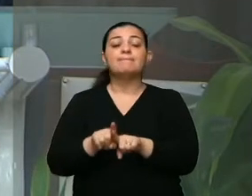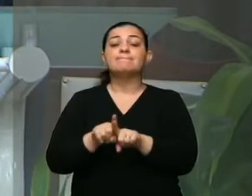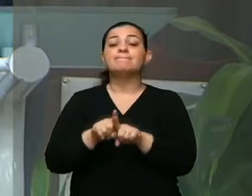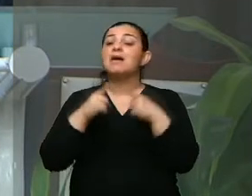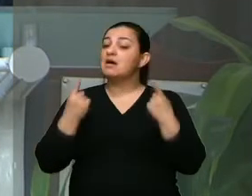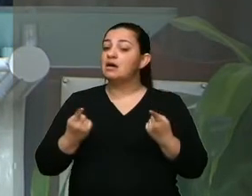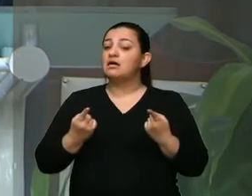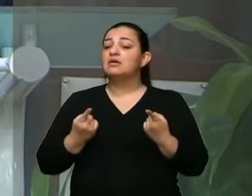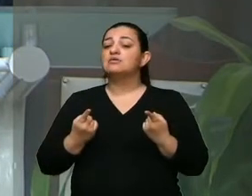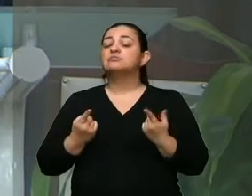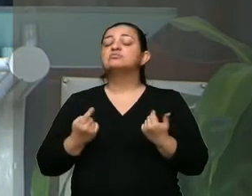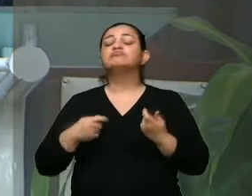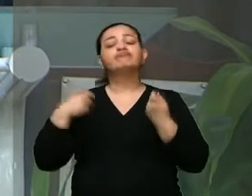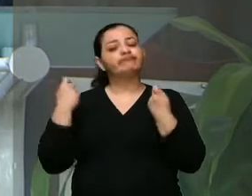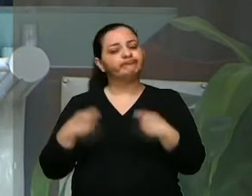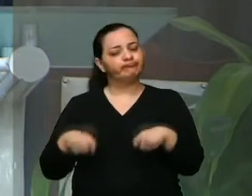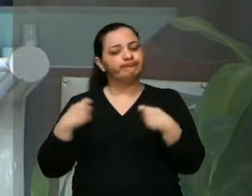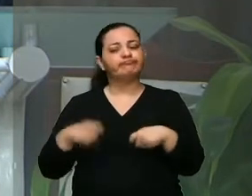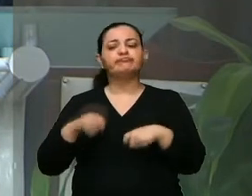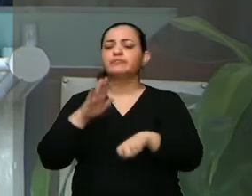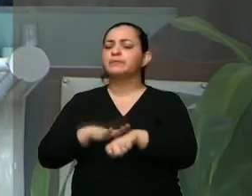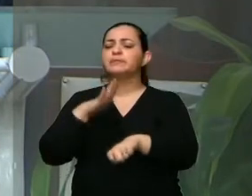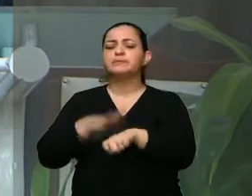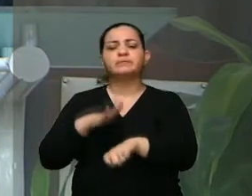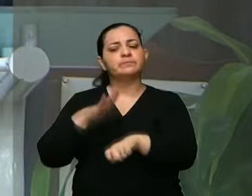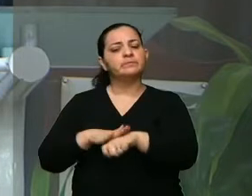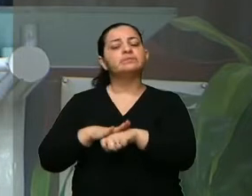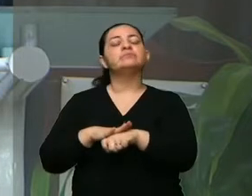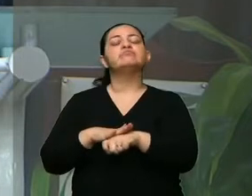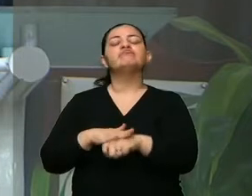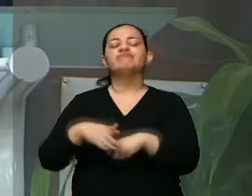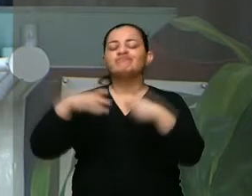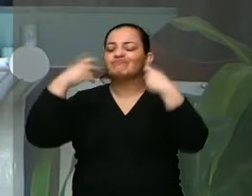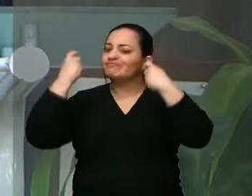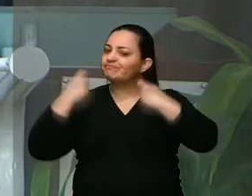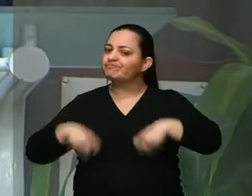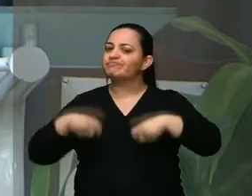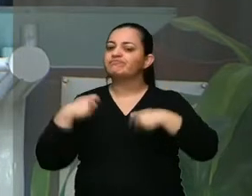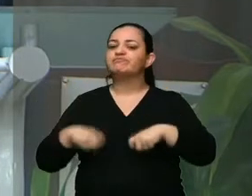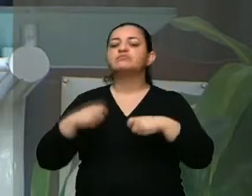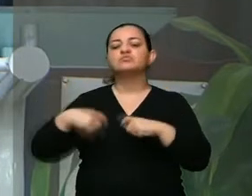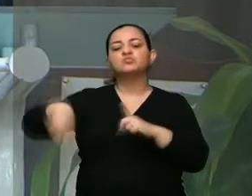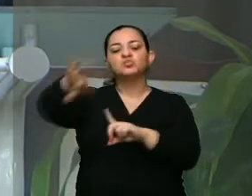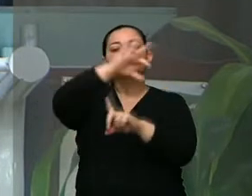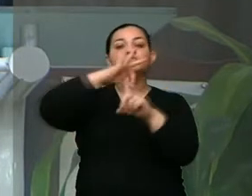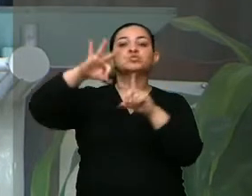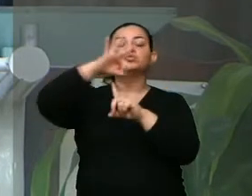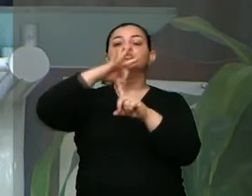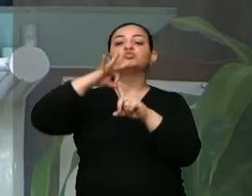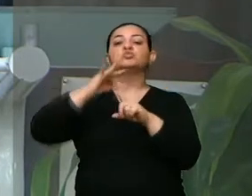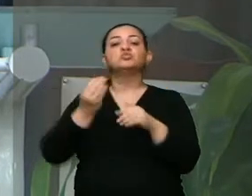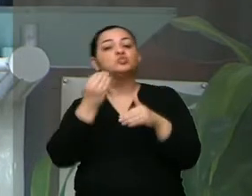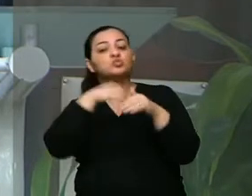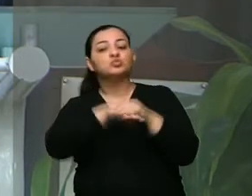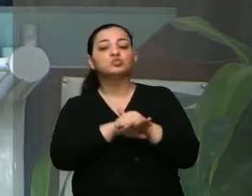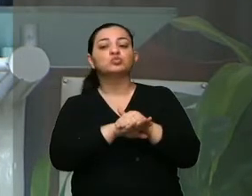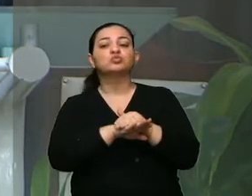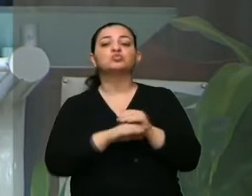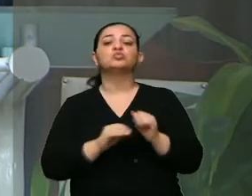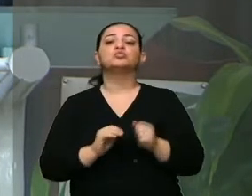mas você precisa mais você precisa o espírito santo de reserva